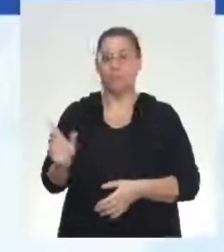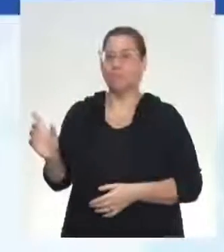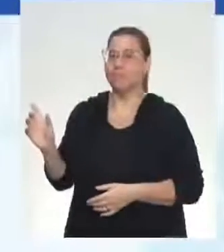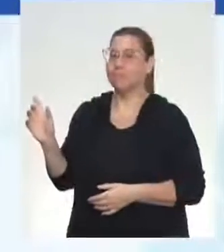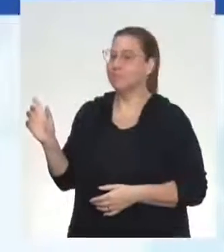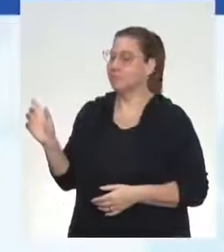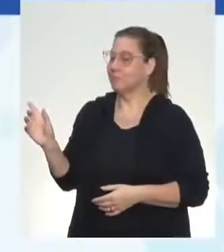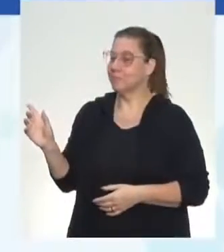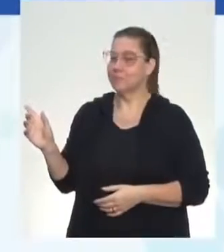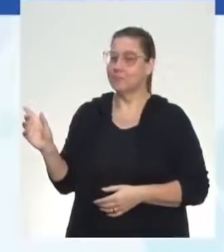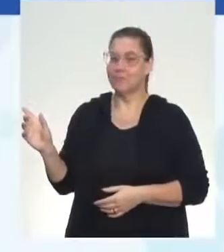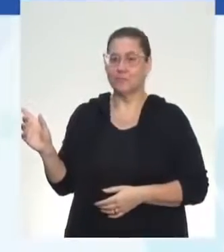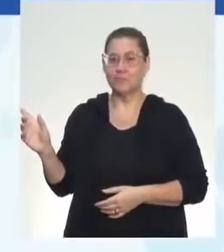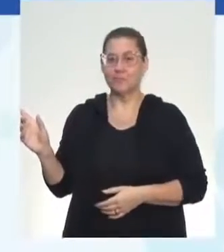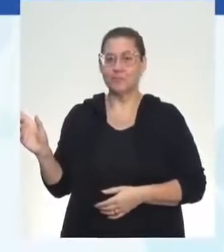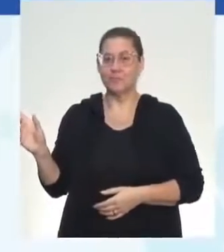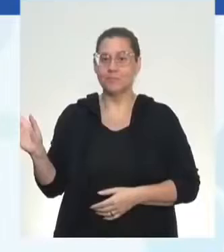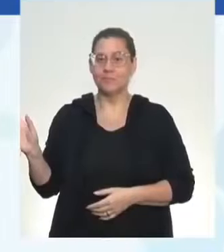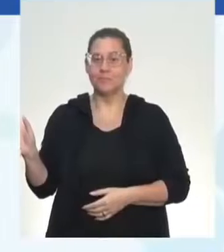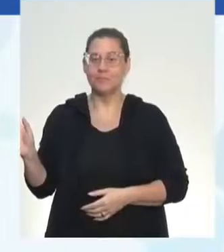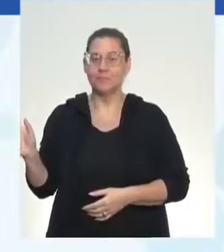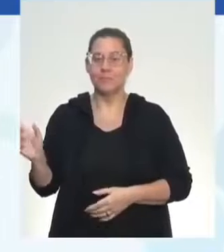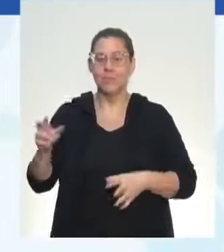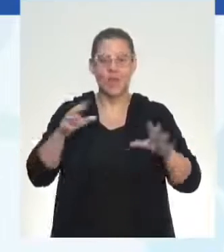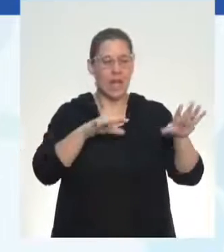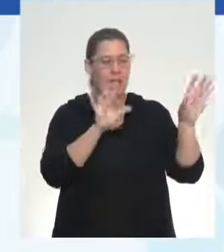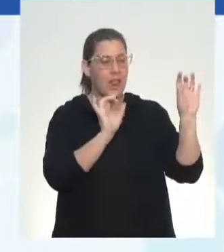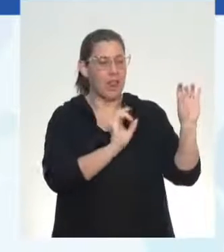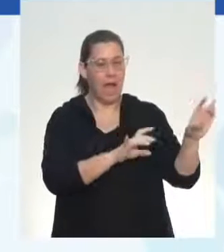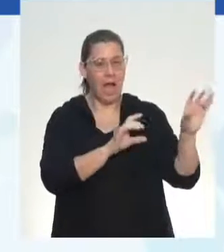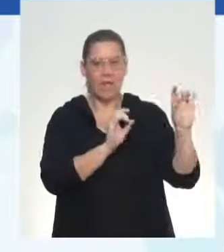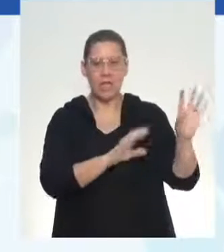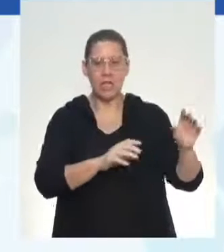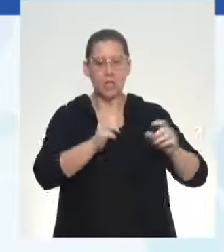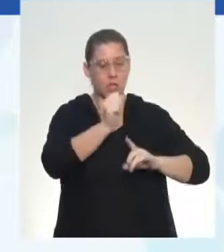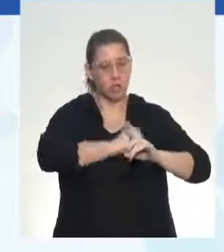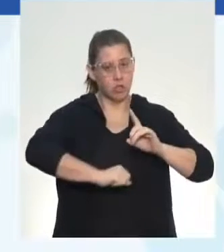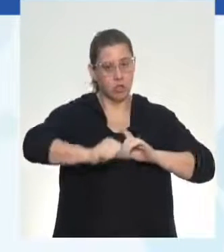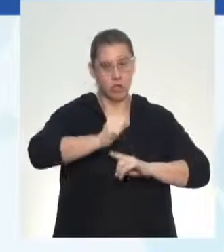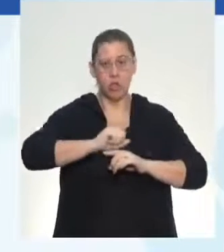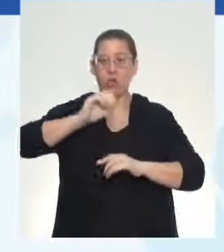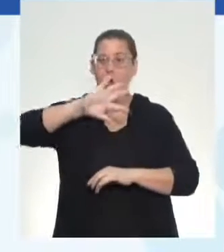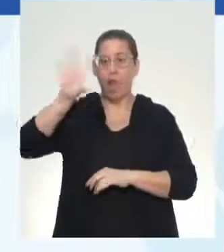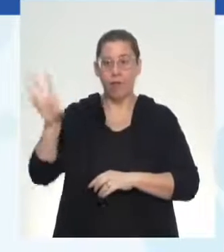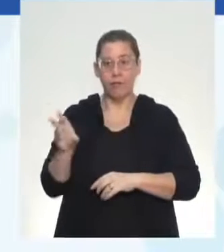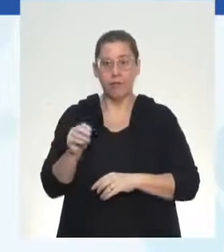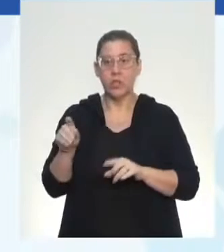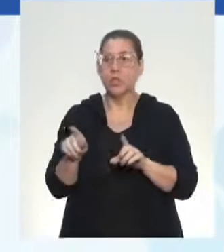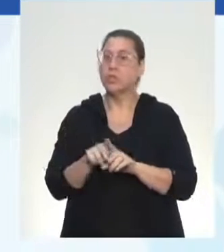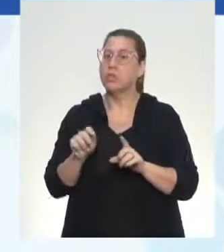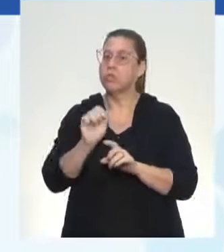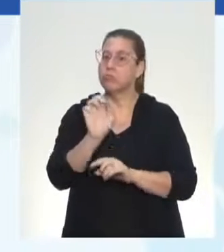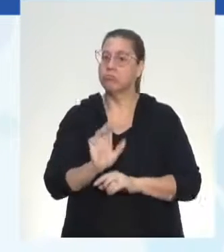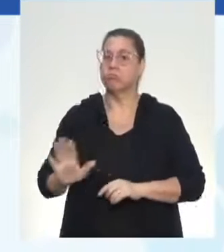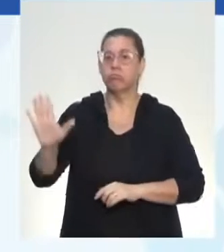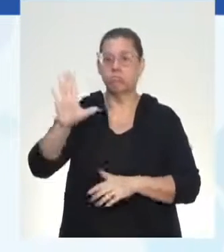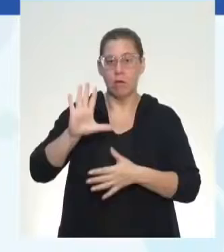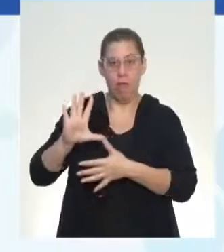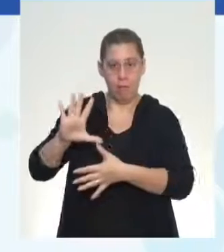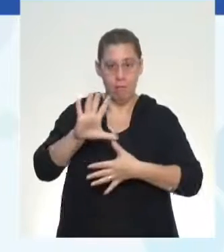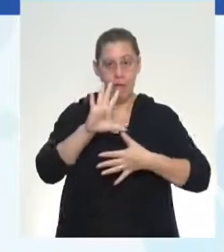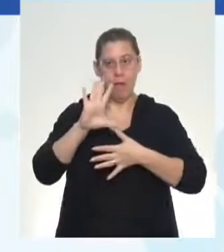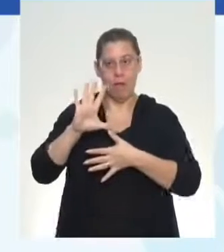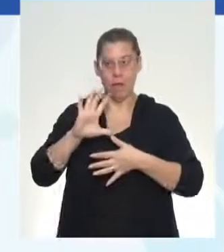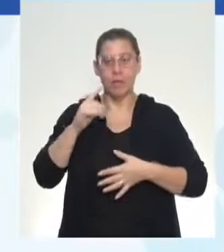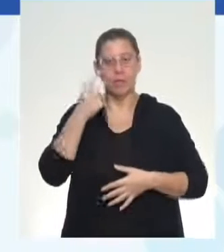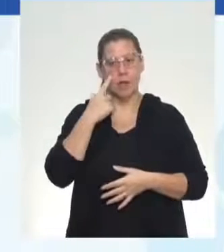trabalhar hoje com vocês. Saberes e técnicas das sociedades africanas e